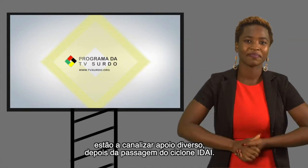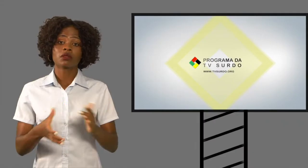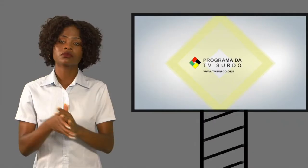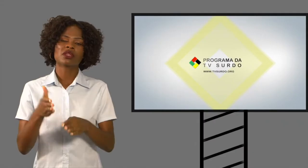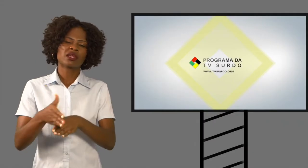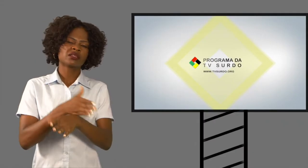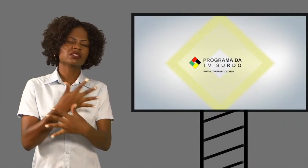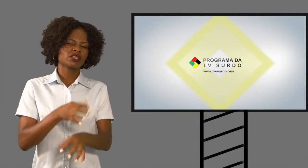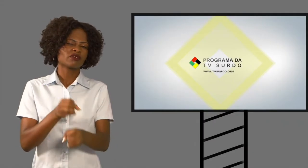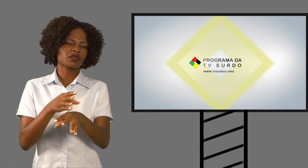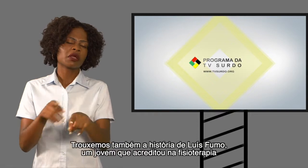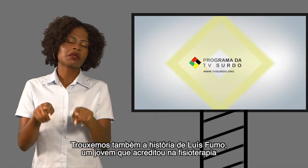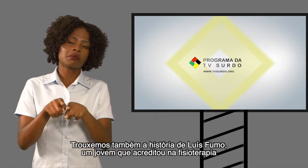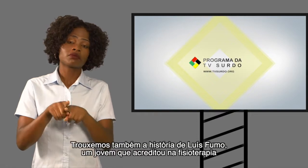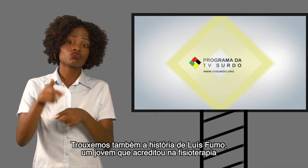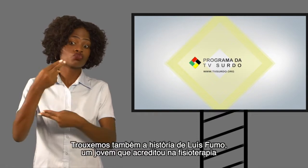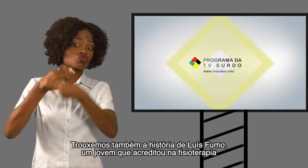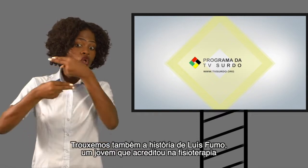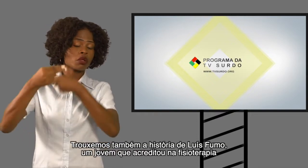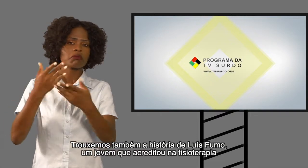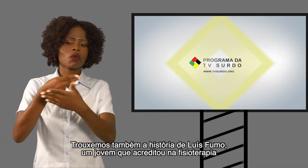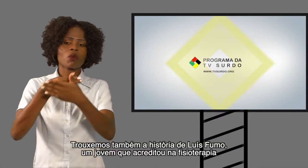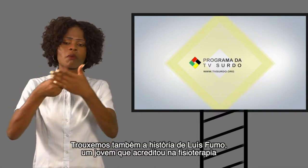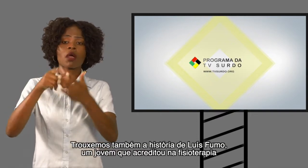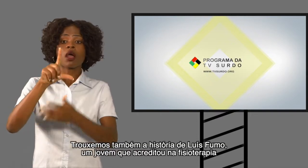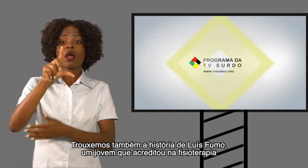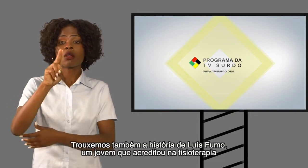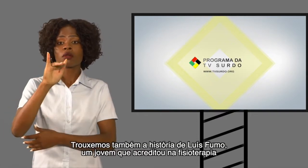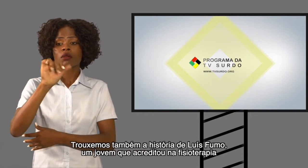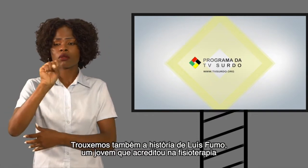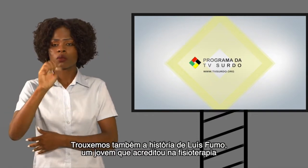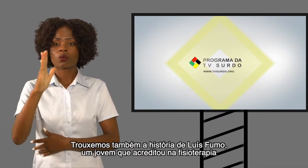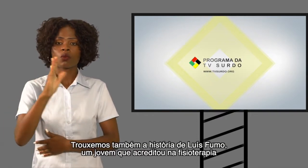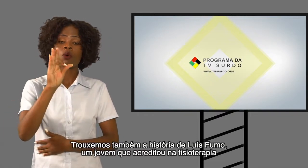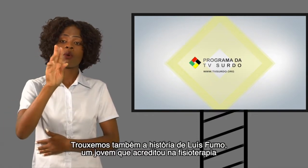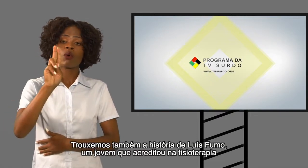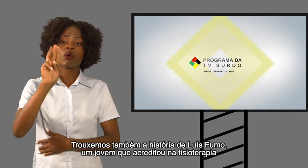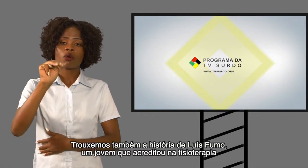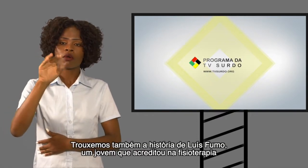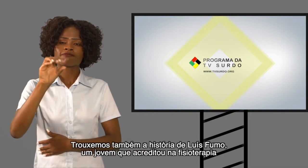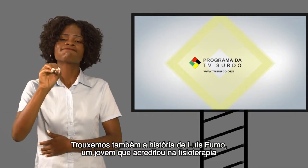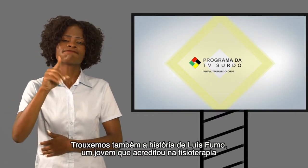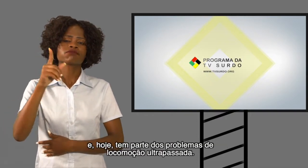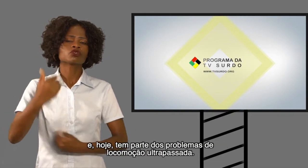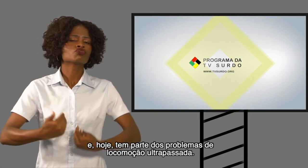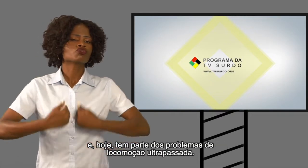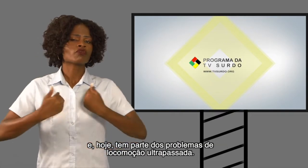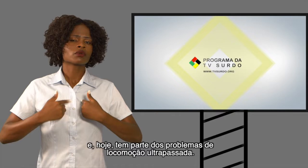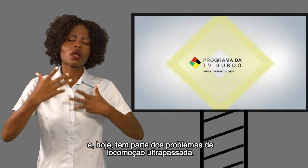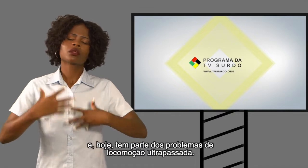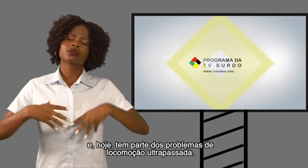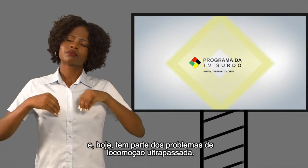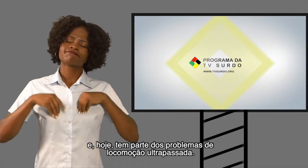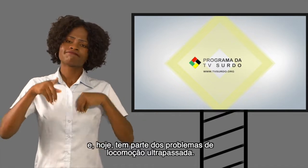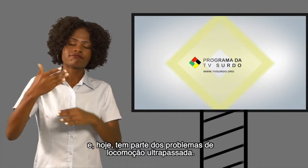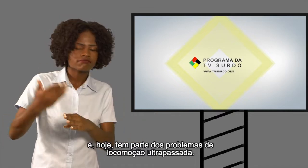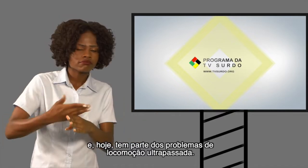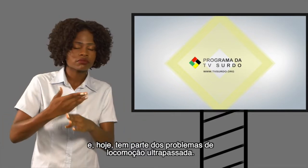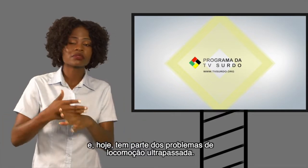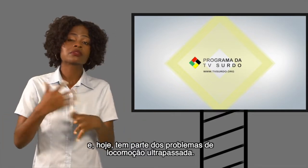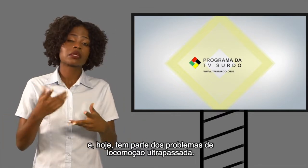ciclone Idai. Trouxemos também a história de Luís Fumo, um jovem que acreditou na fisioterapia e hoje tem